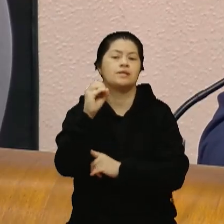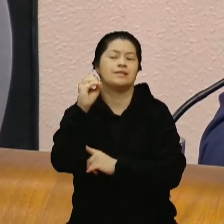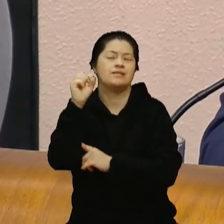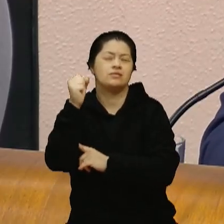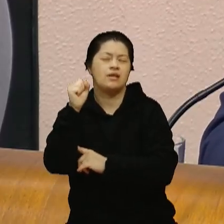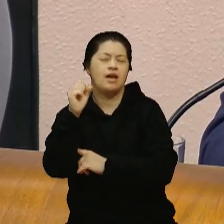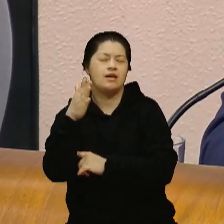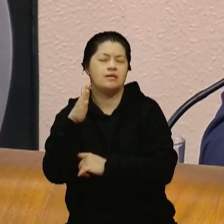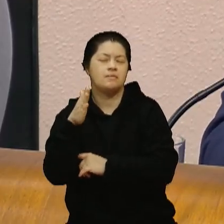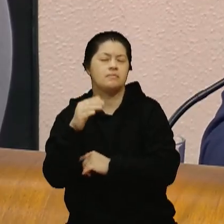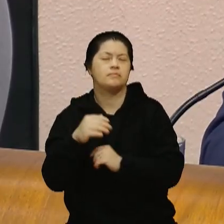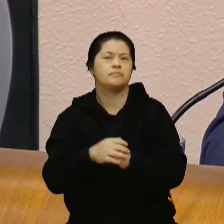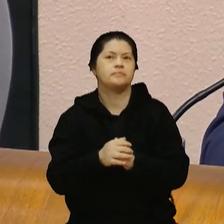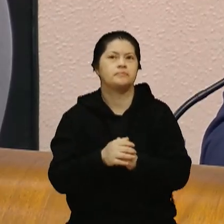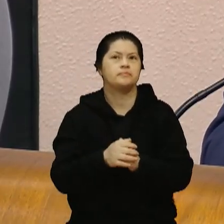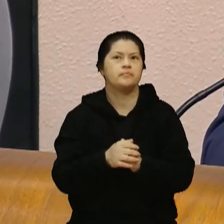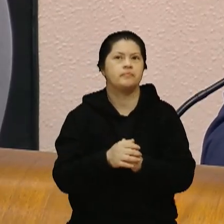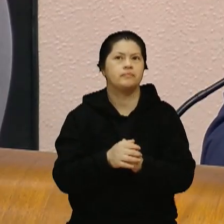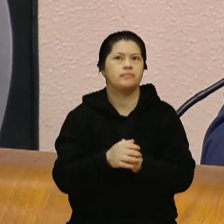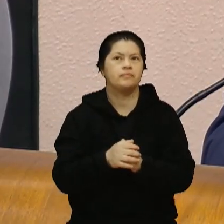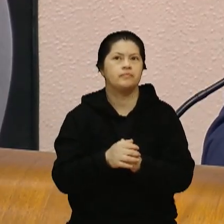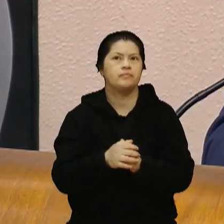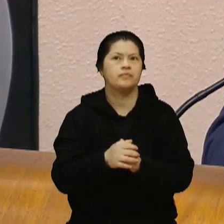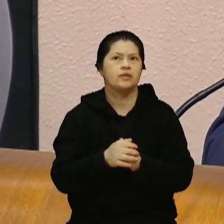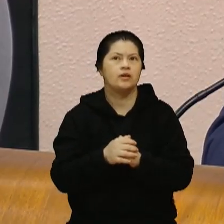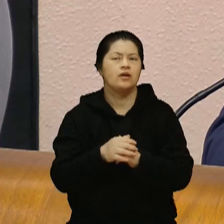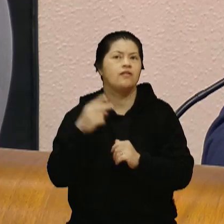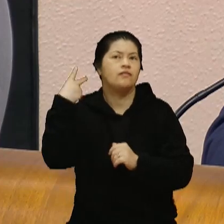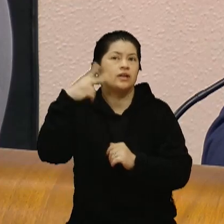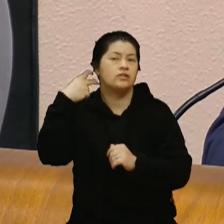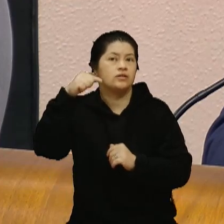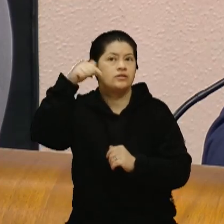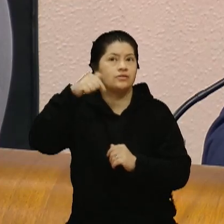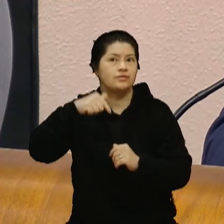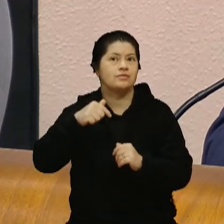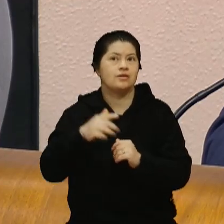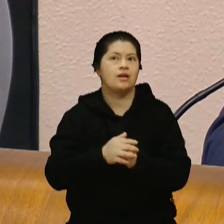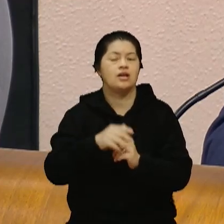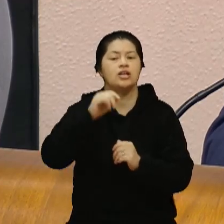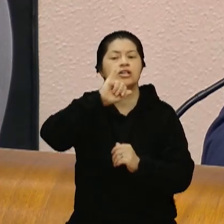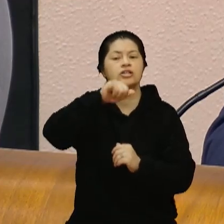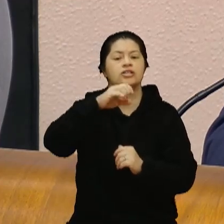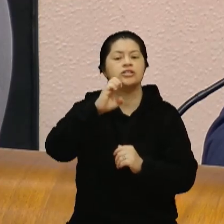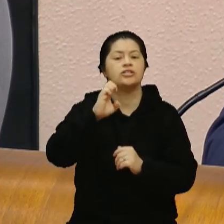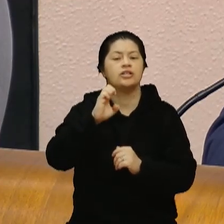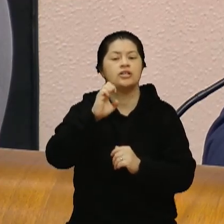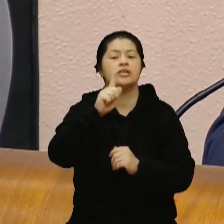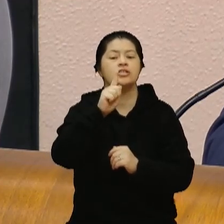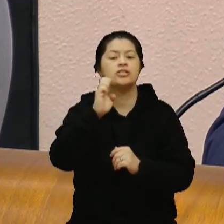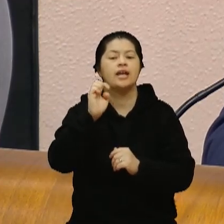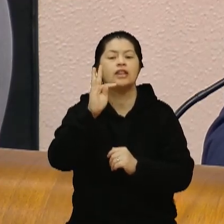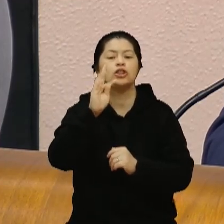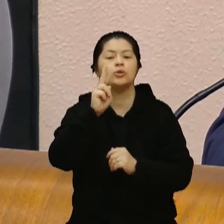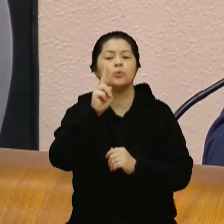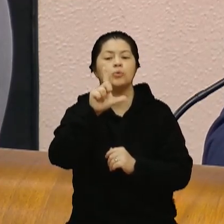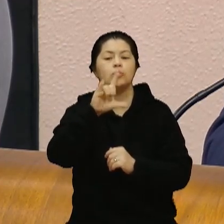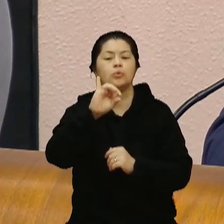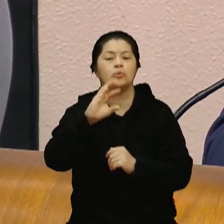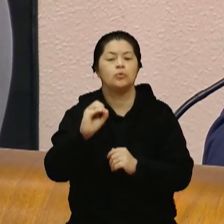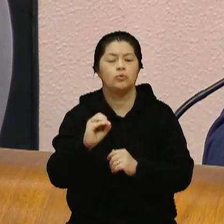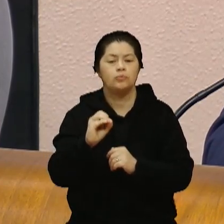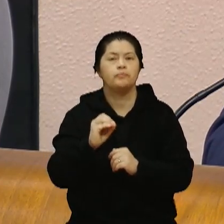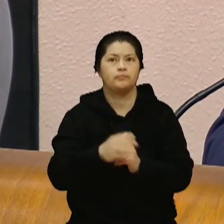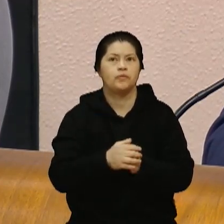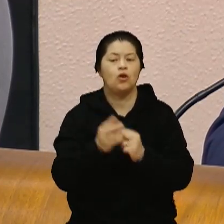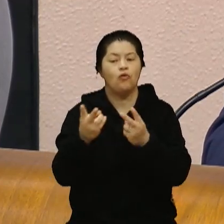2008, se não me falha a memória, pelos então vereadores desta casa, Getúlio Paulo Demori e Francisco de Assis Spendorello, o qual